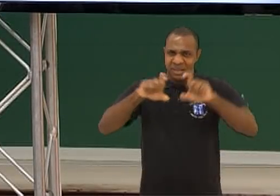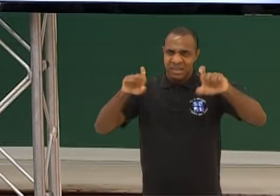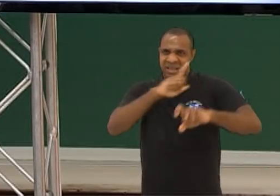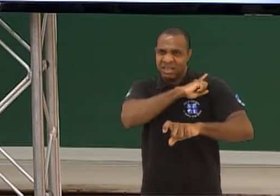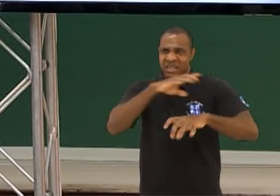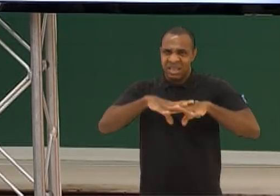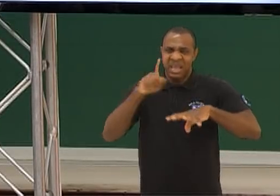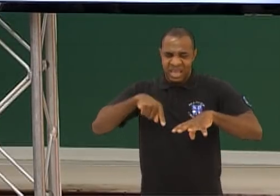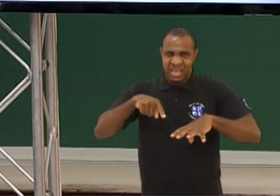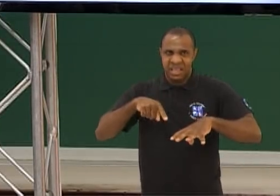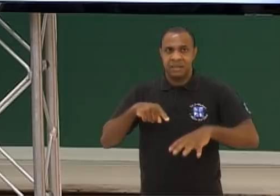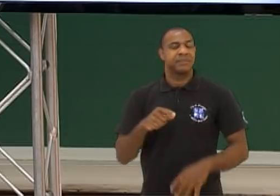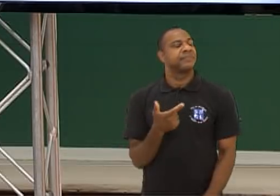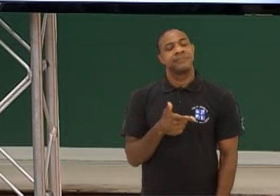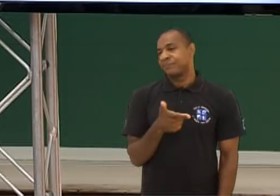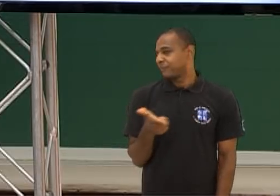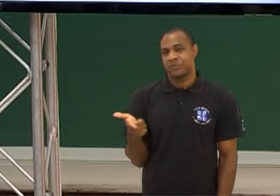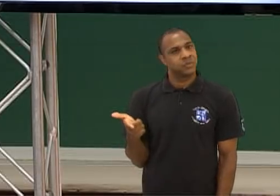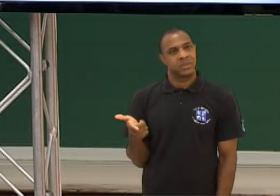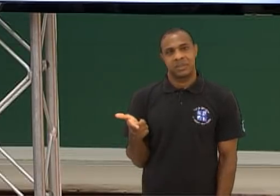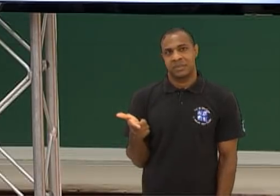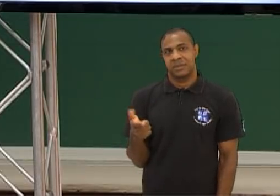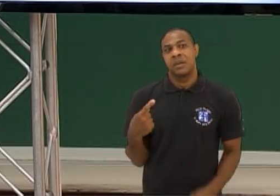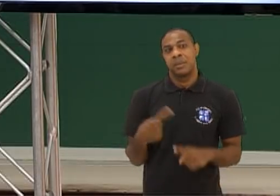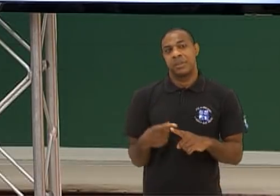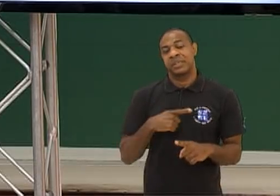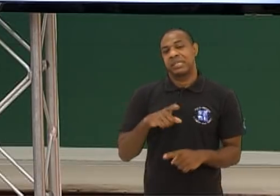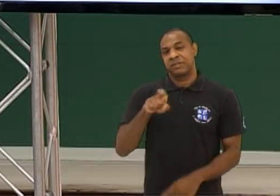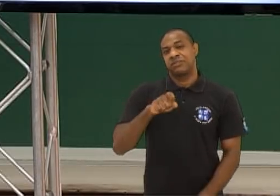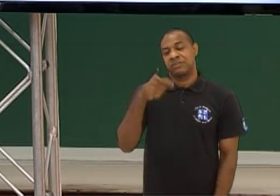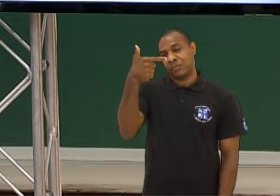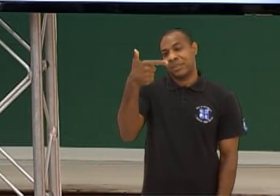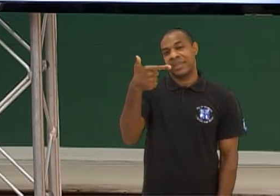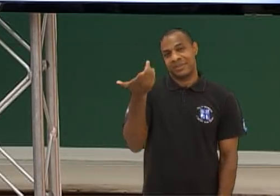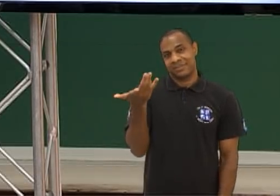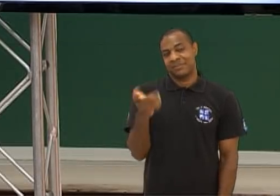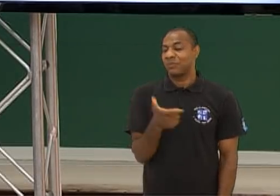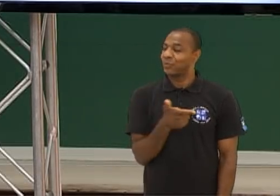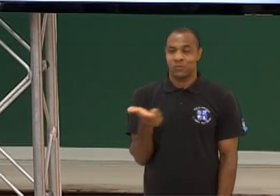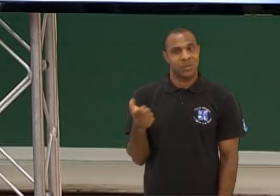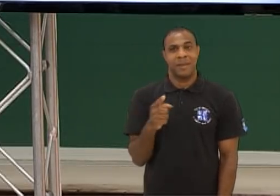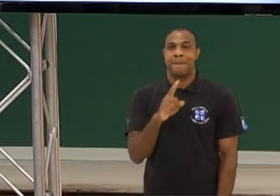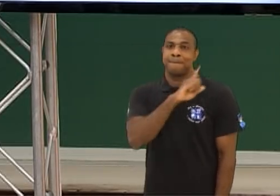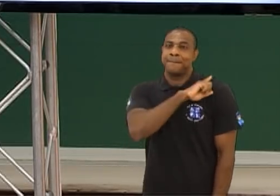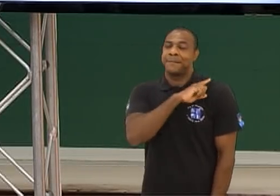qual fosse, né? Primeiro grau. Ela não é porque ela tem x ao quadrado. Tudo bem? Tranquilo? Vamos corrigir a letra